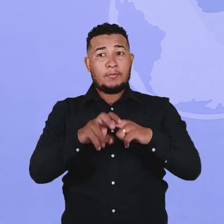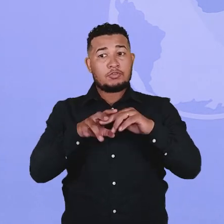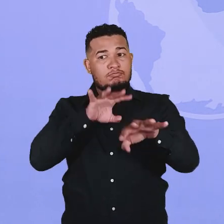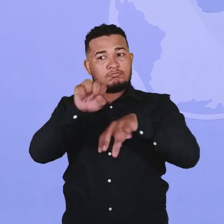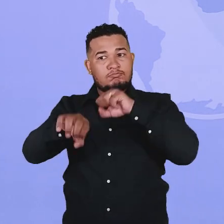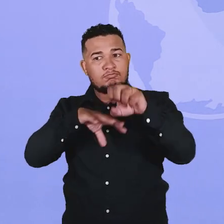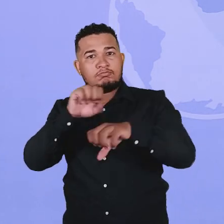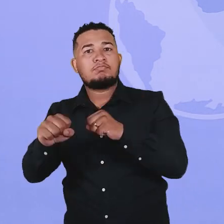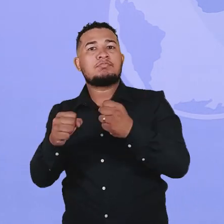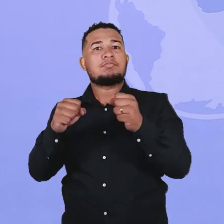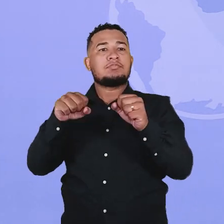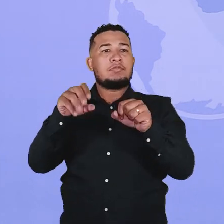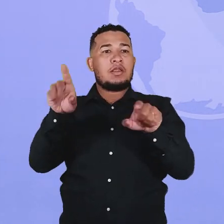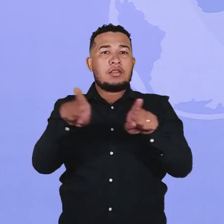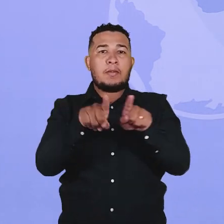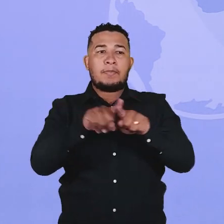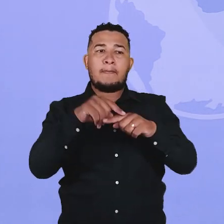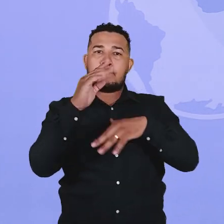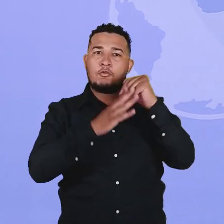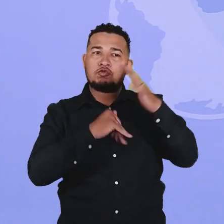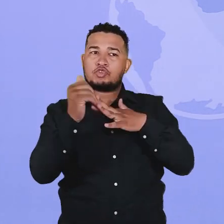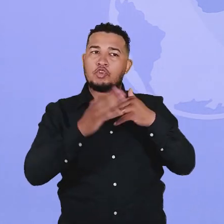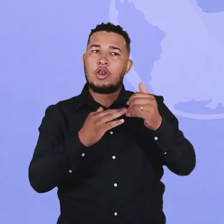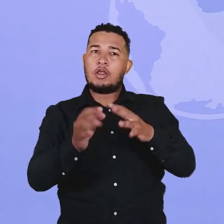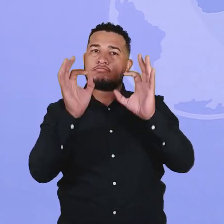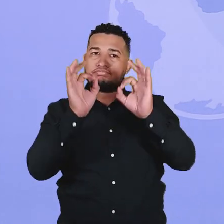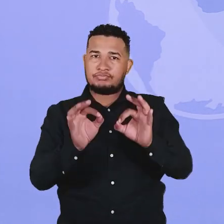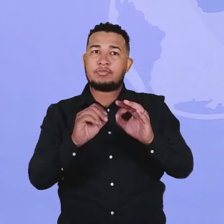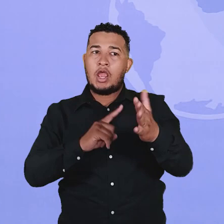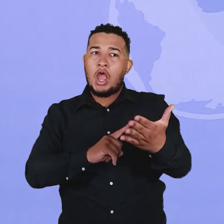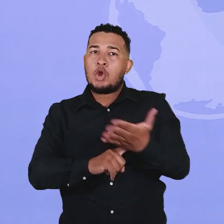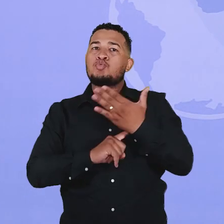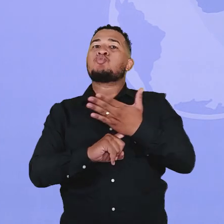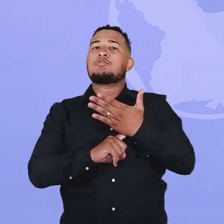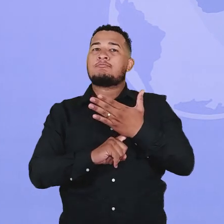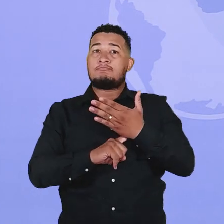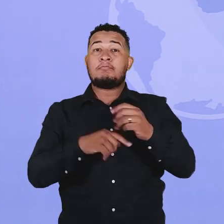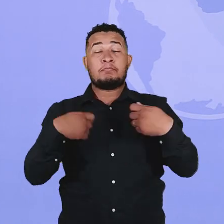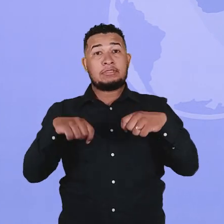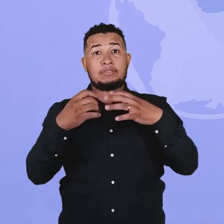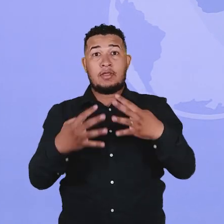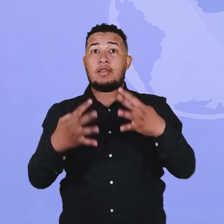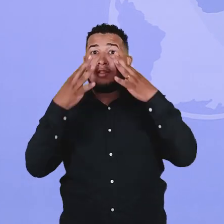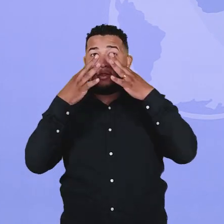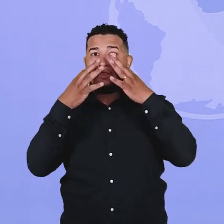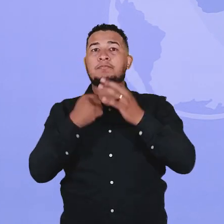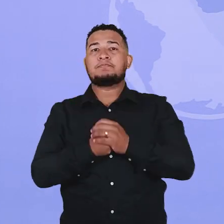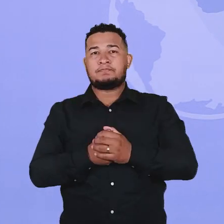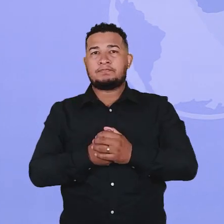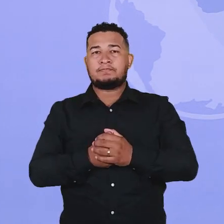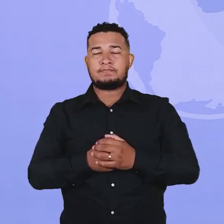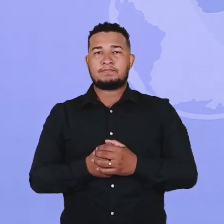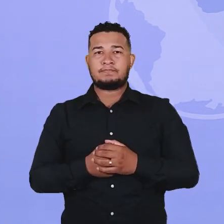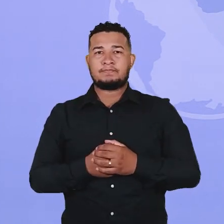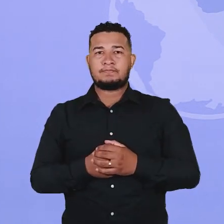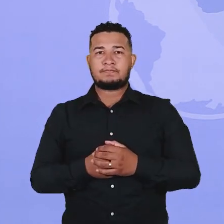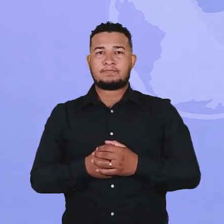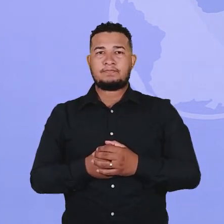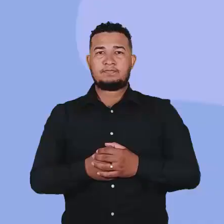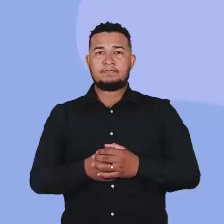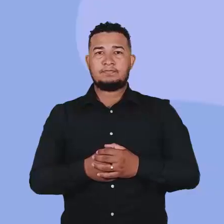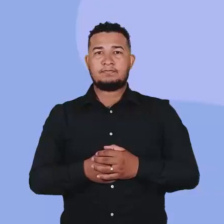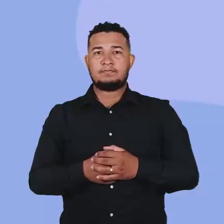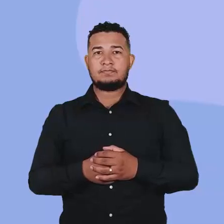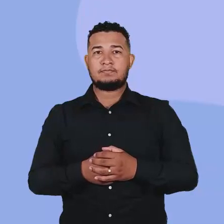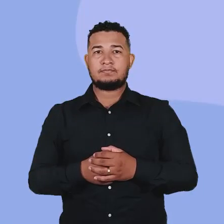buscarmos o acompanhamento, buscarmos os profissionais corretos para nos ajudar nisso daí. Então, a gente precisa ficar atento a isso. Vamos para o próximo